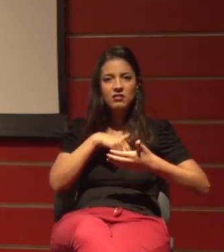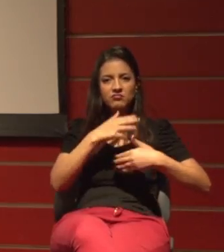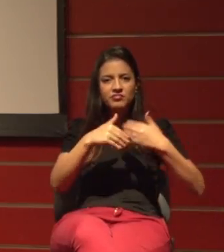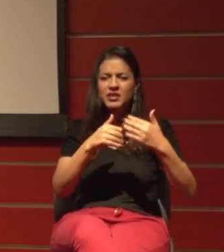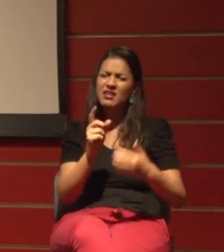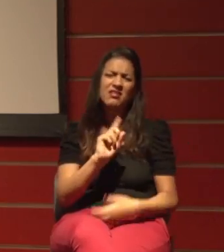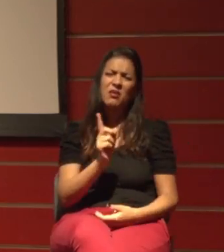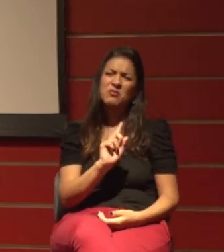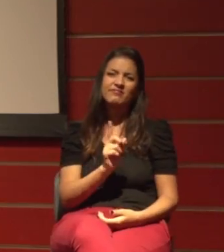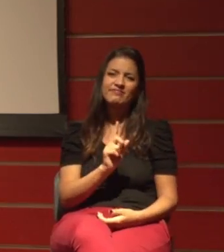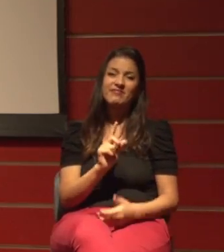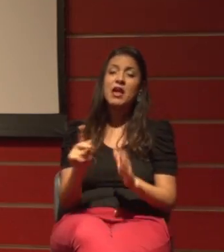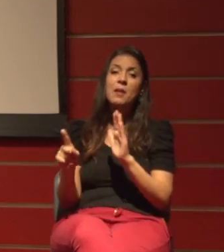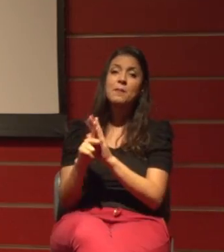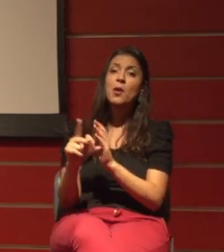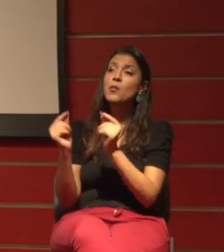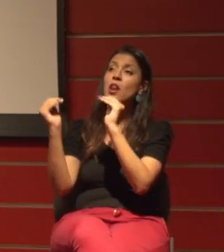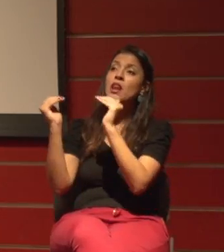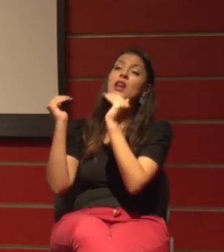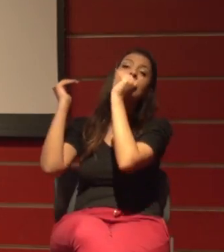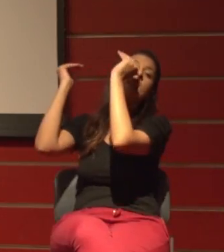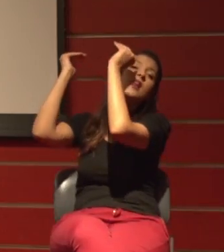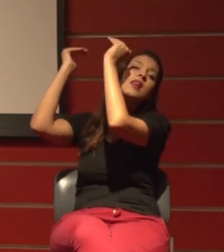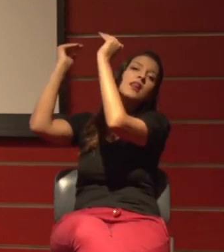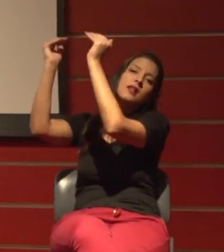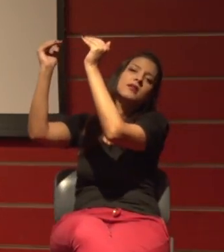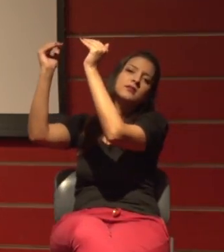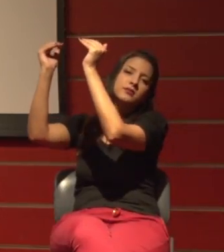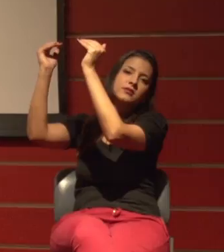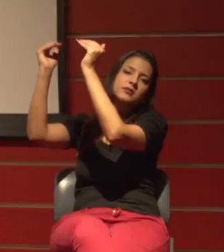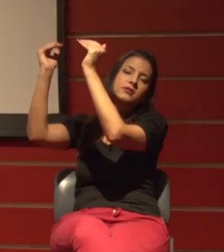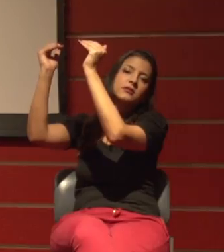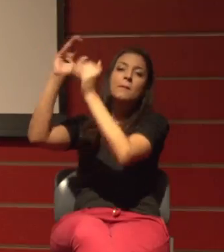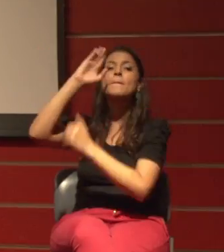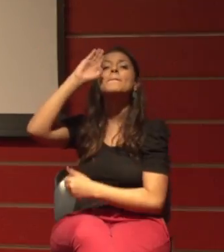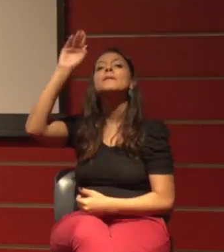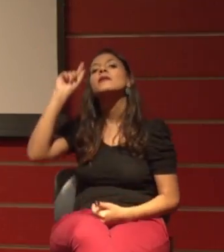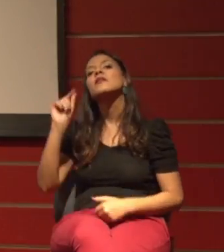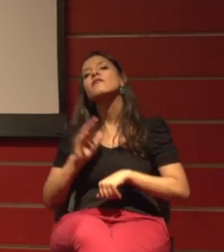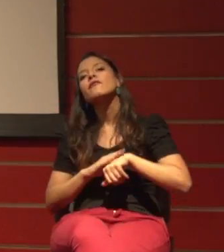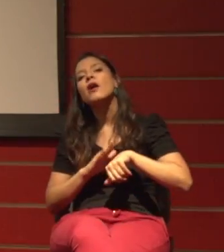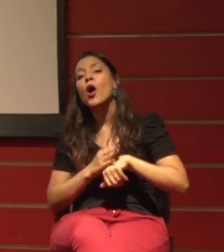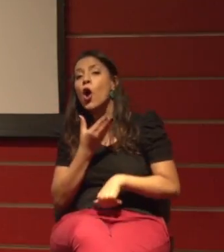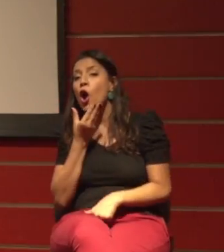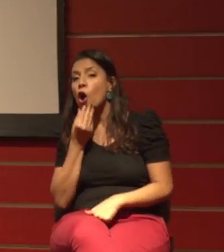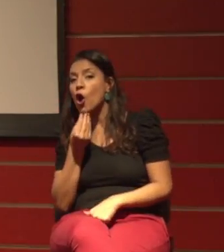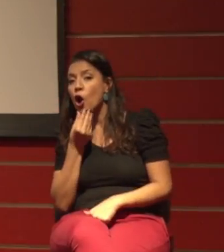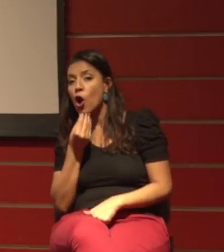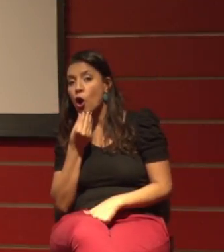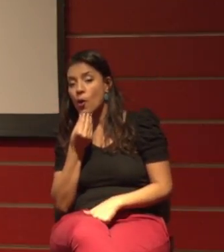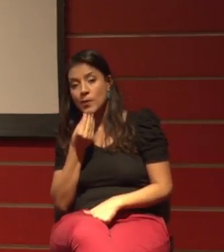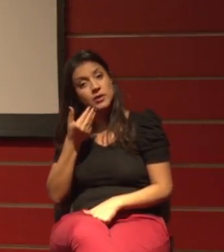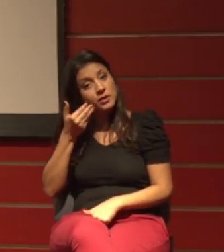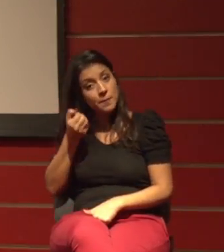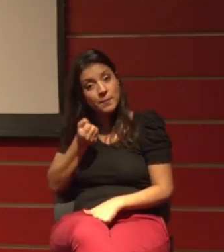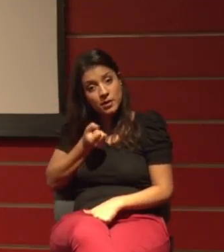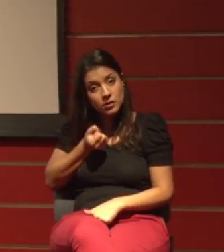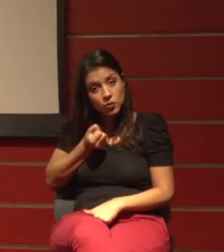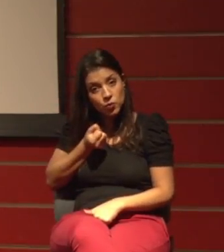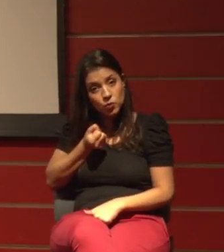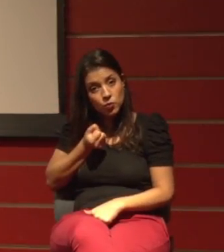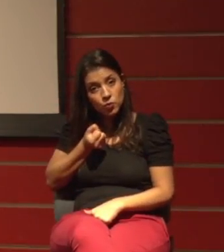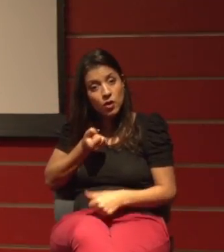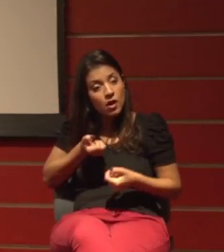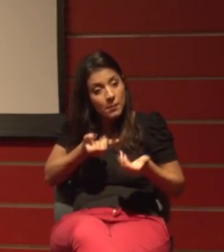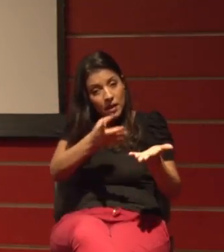Elite né produzida especialmente por homens brancos né para homens brancos né